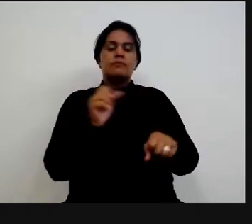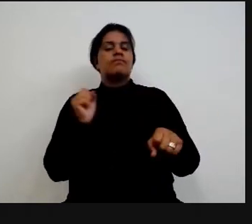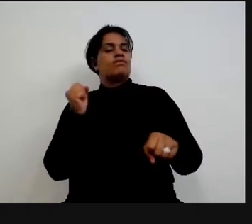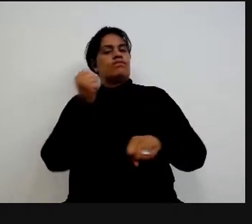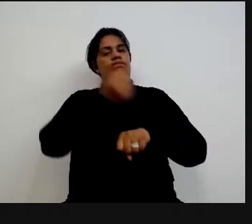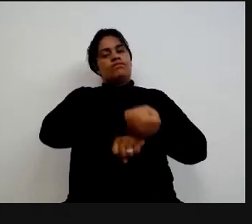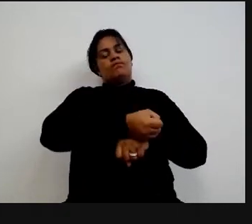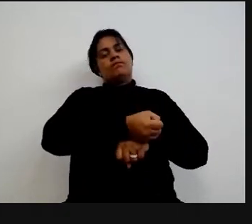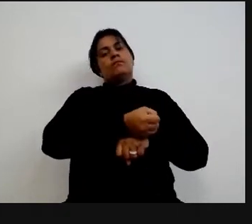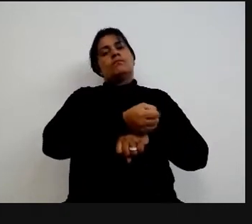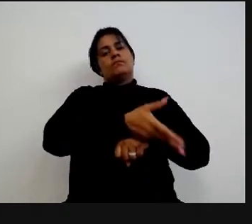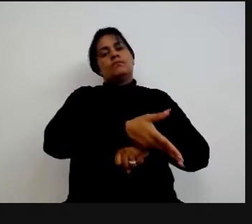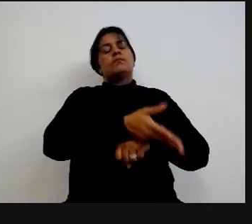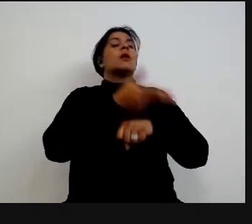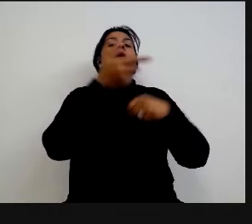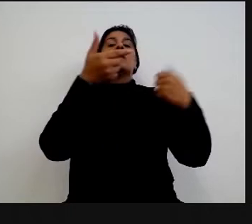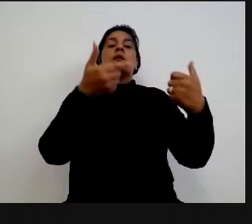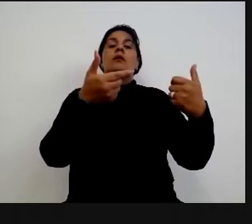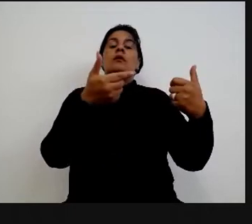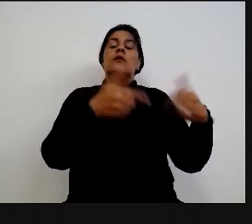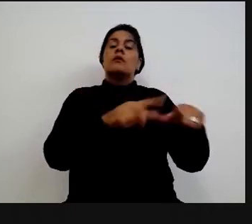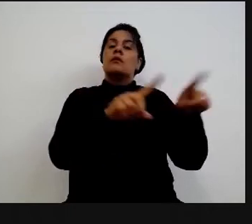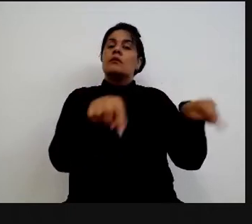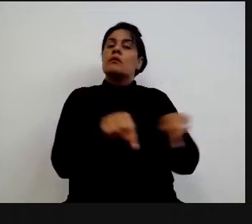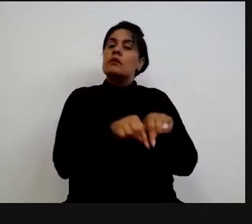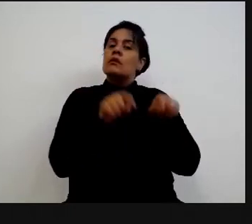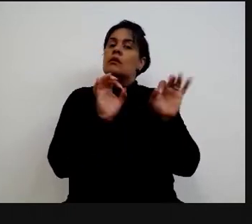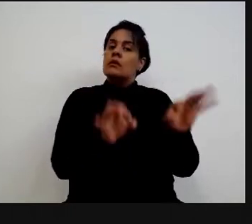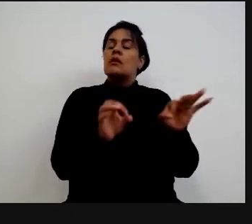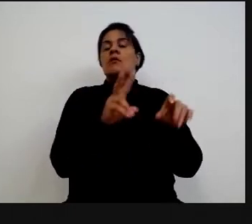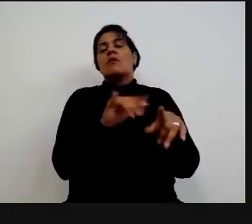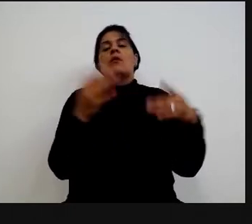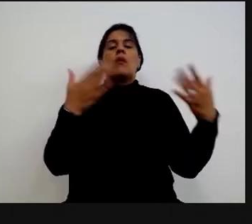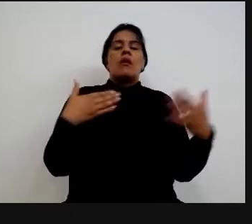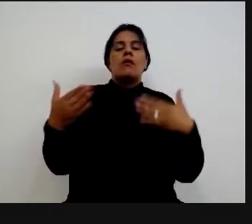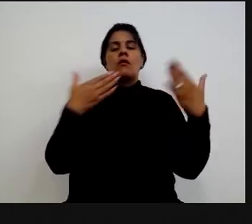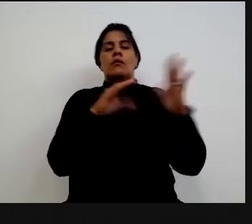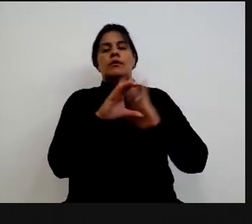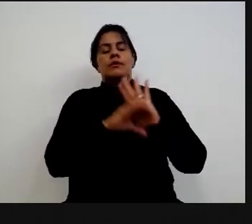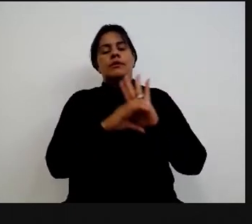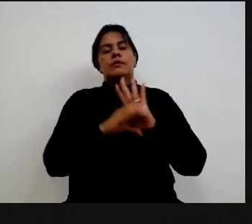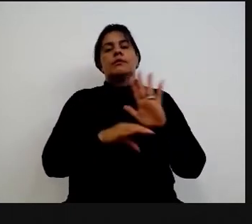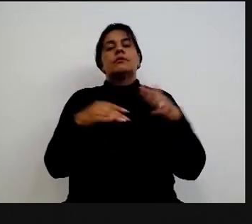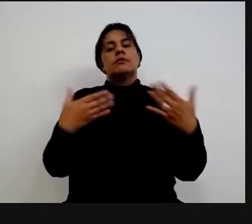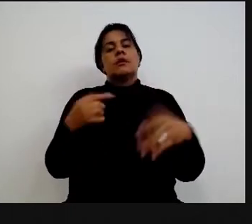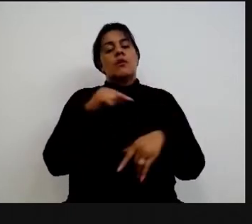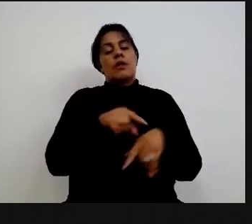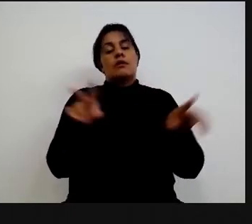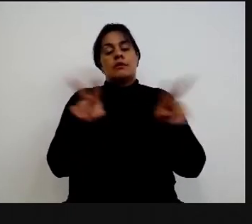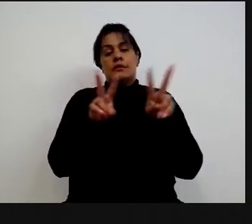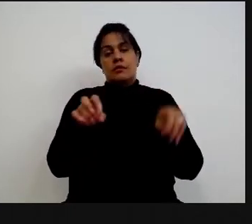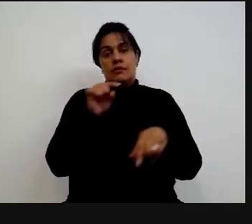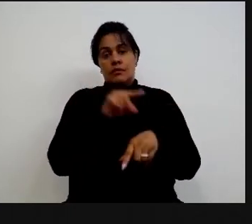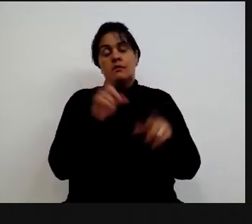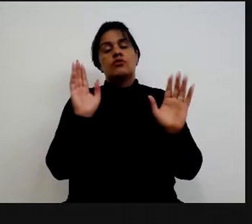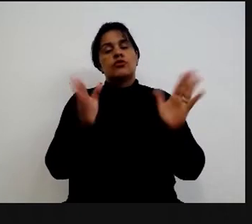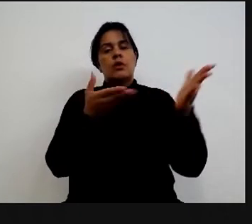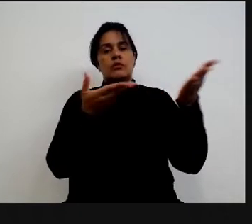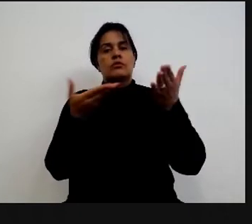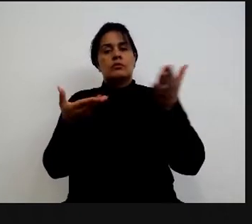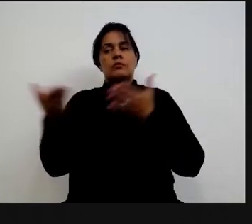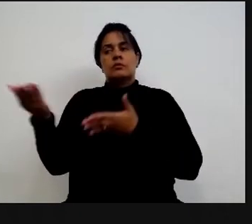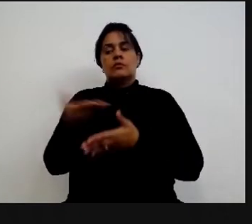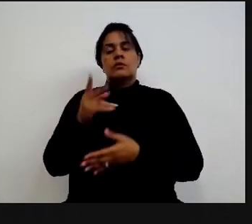sala, num processo de discutir o conteúdo, mas também, nesse caso, nós estamos recrutando professores que já dominam o